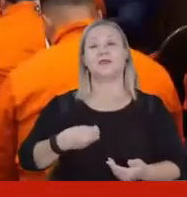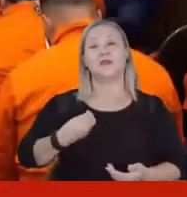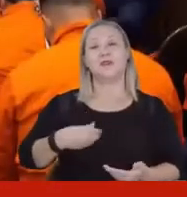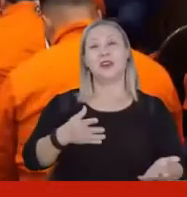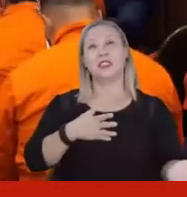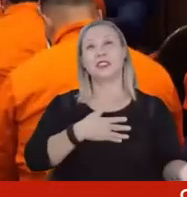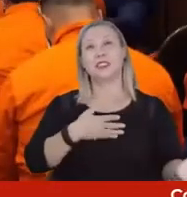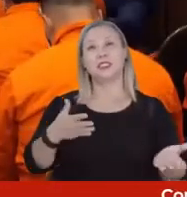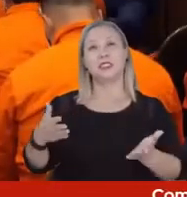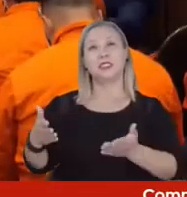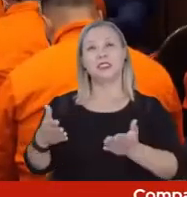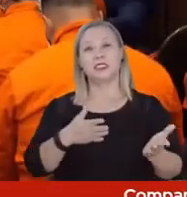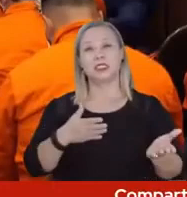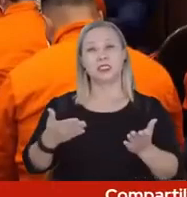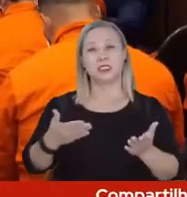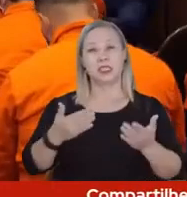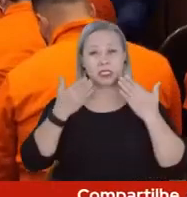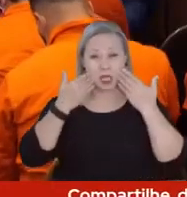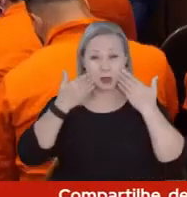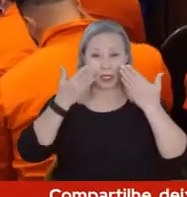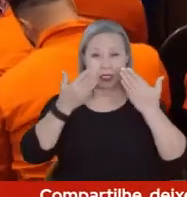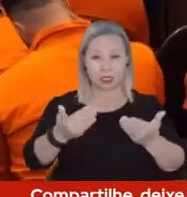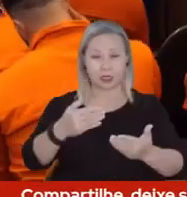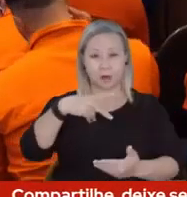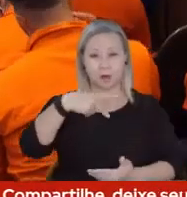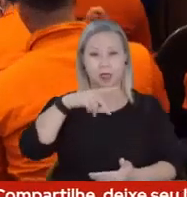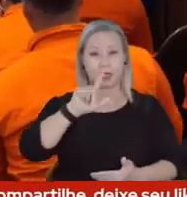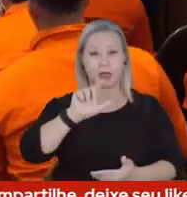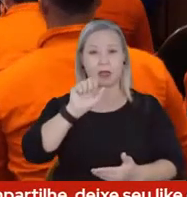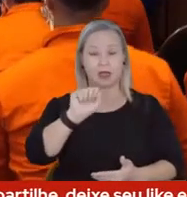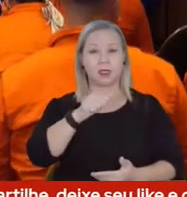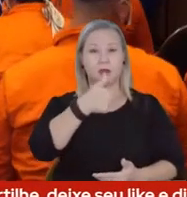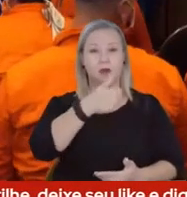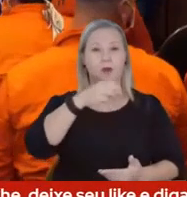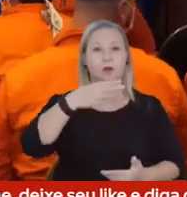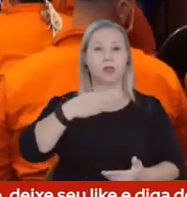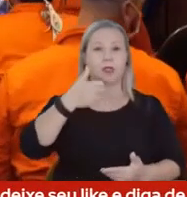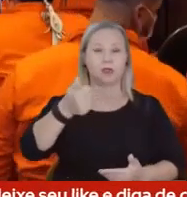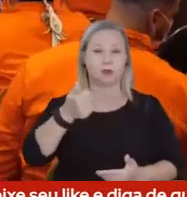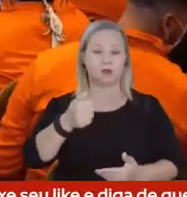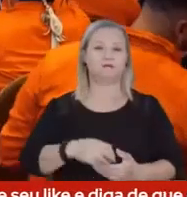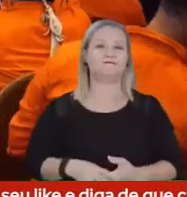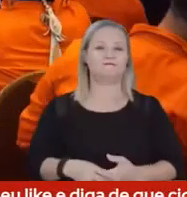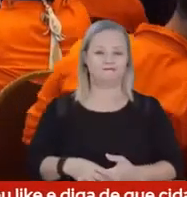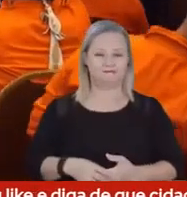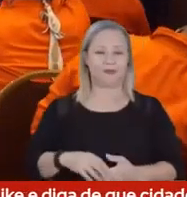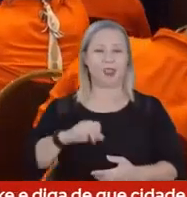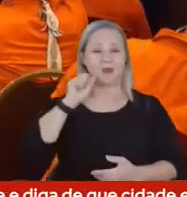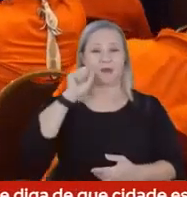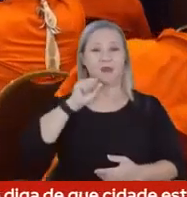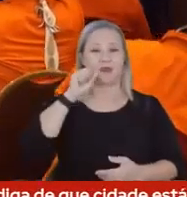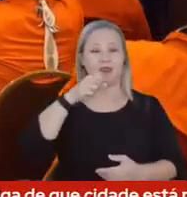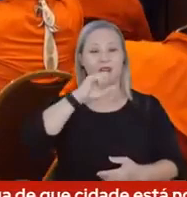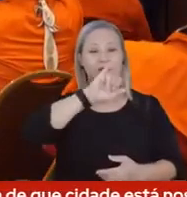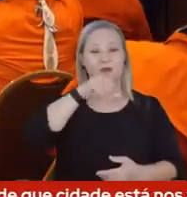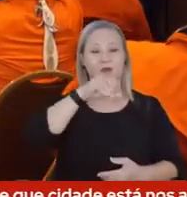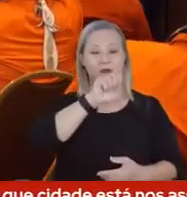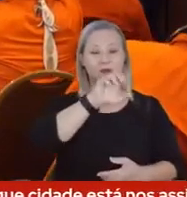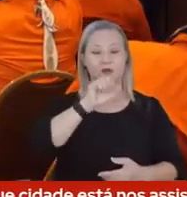a apresentação do PLS 131 pelo senador José Serra. Que você, Lindbergh, o